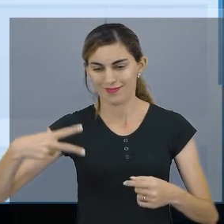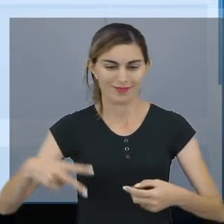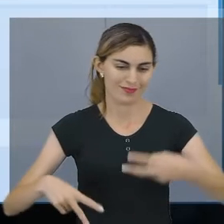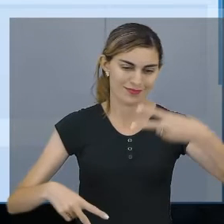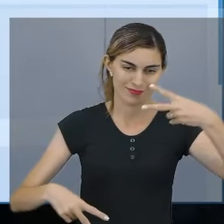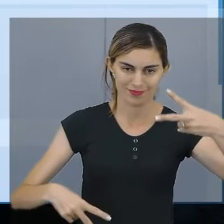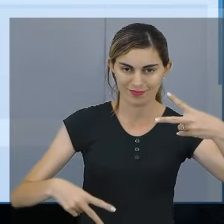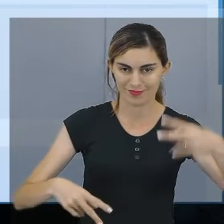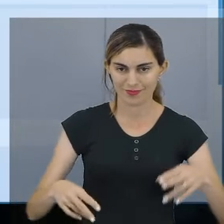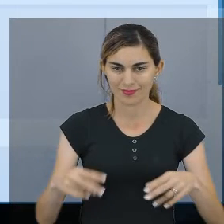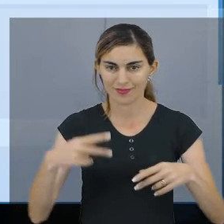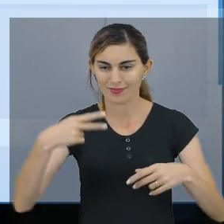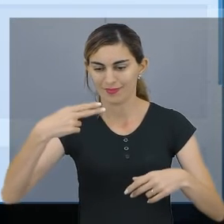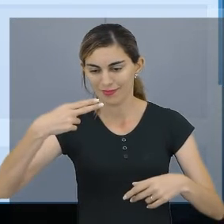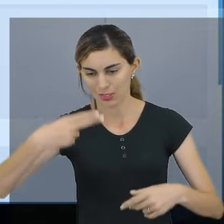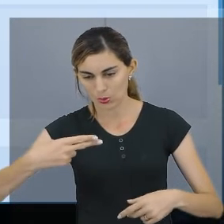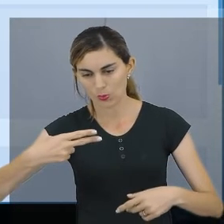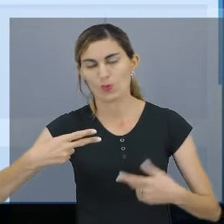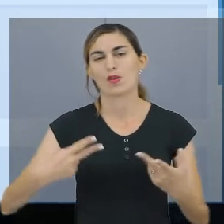igual, menor igual,